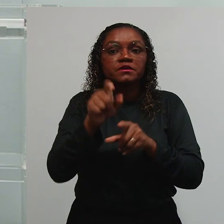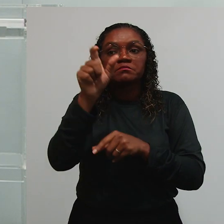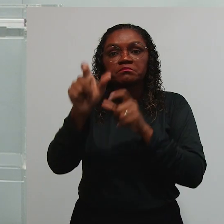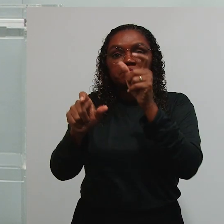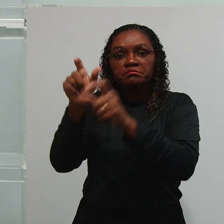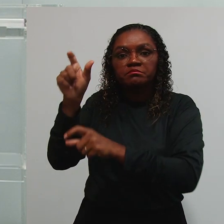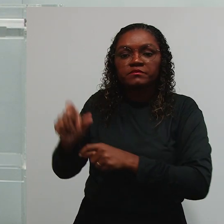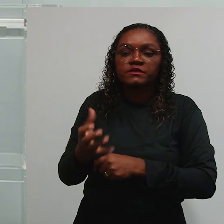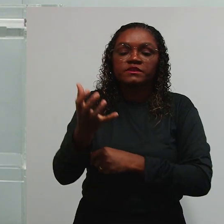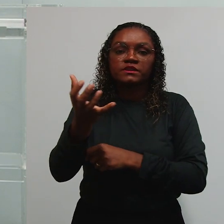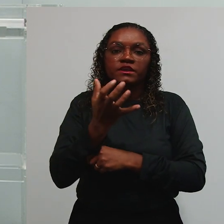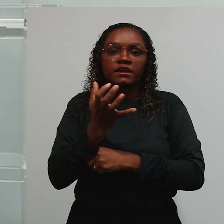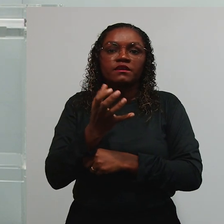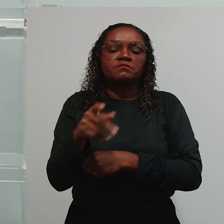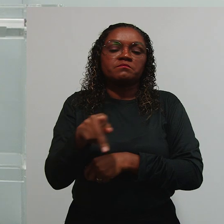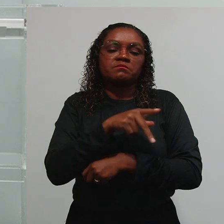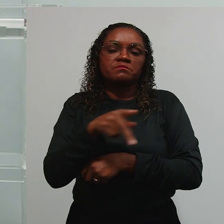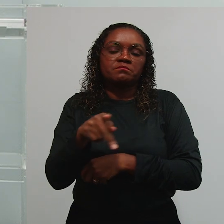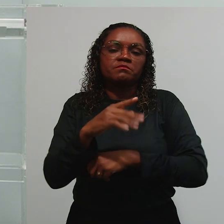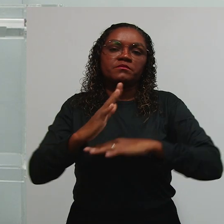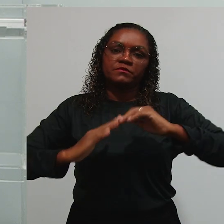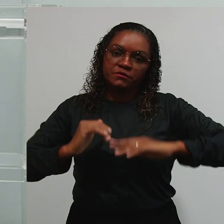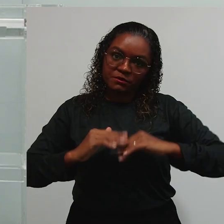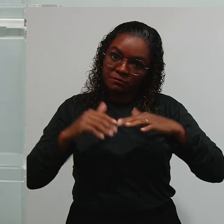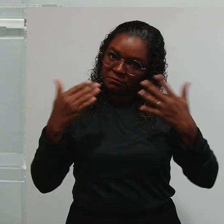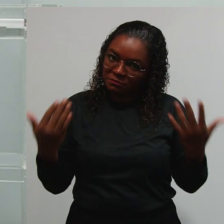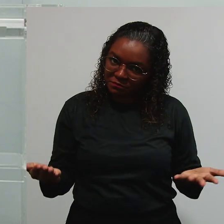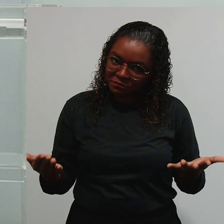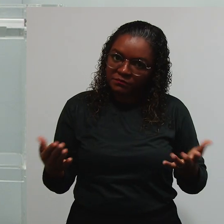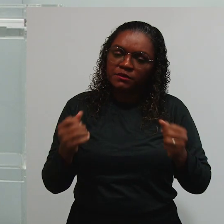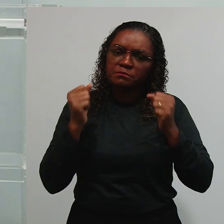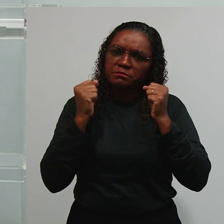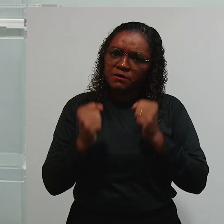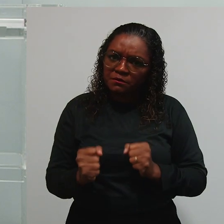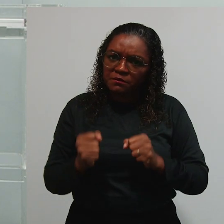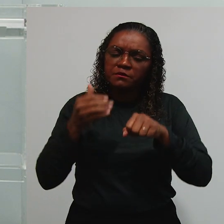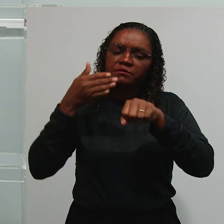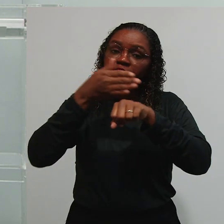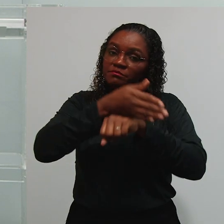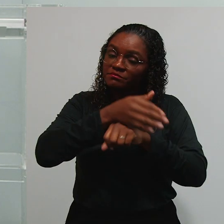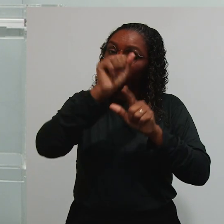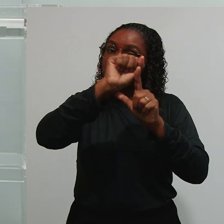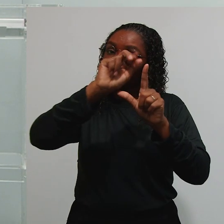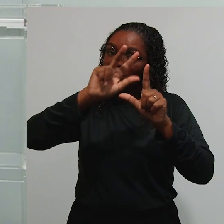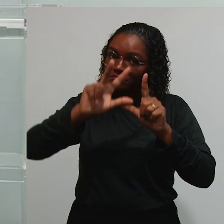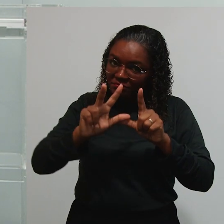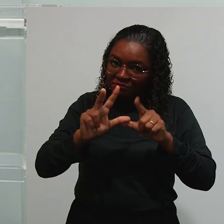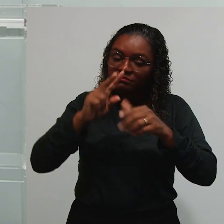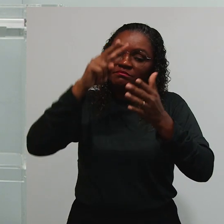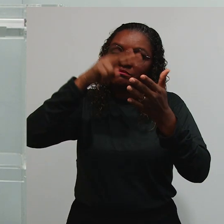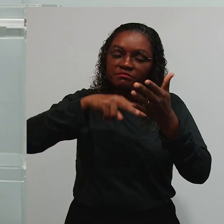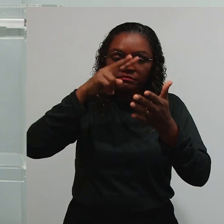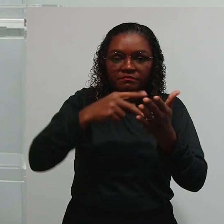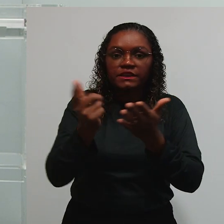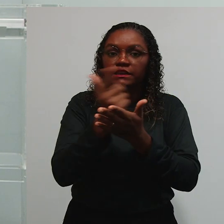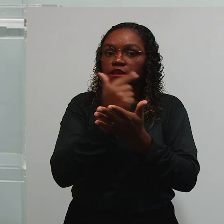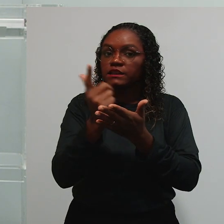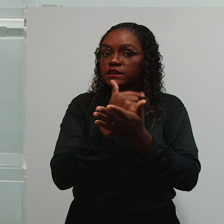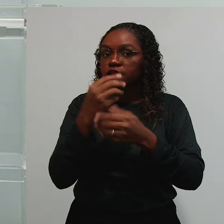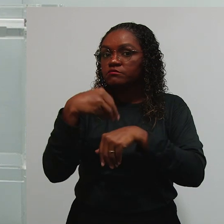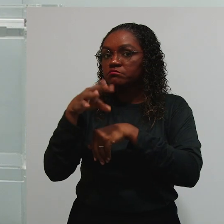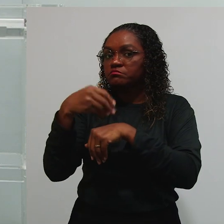se dignifica a profissão de educador. Então leia, acesse o material que está disponível no ambiente virtual, os livros que